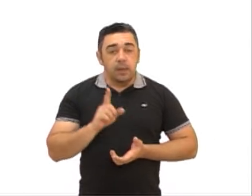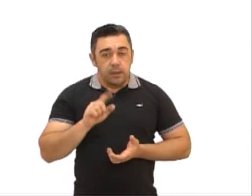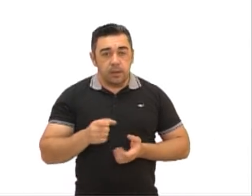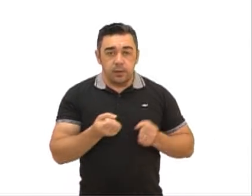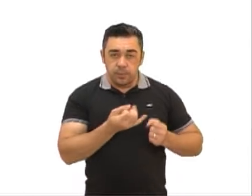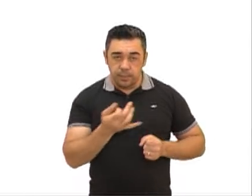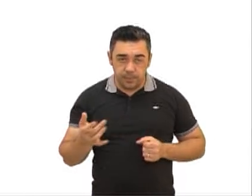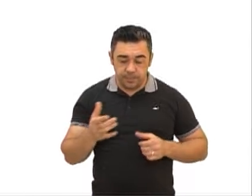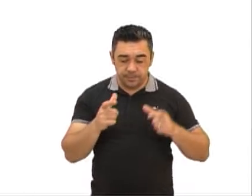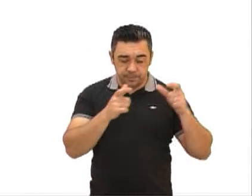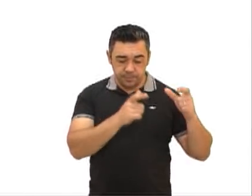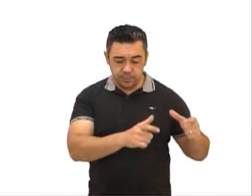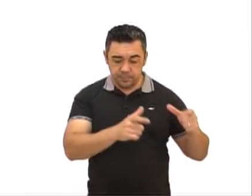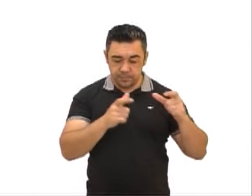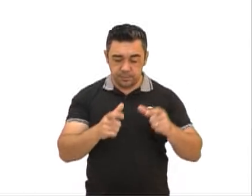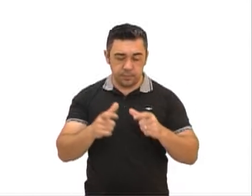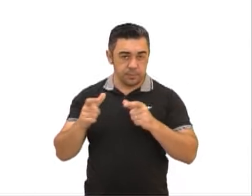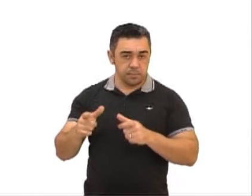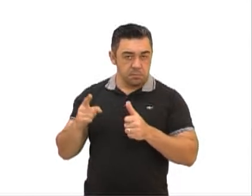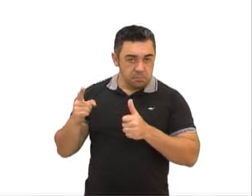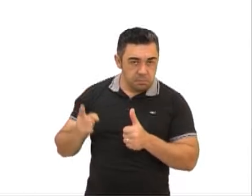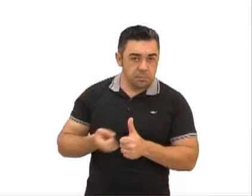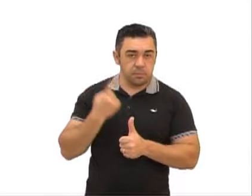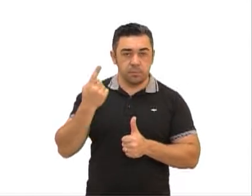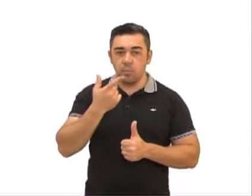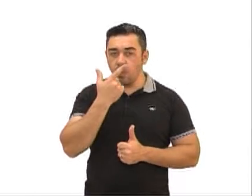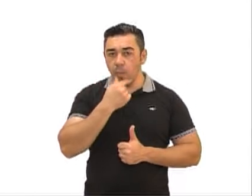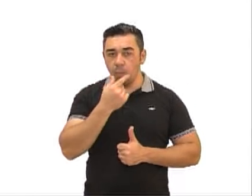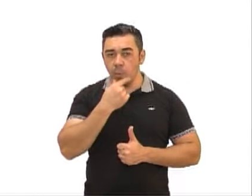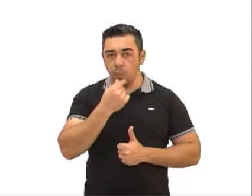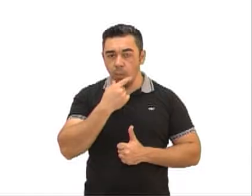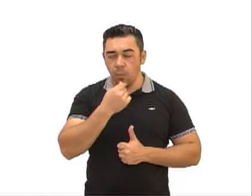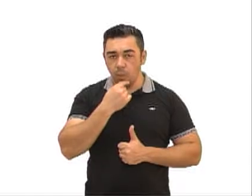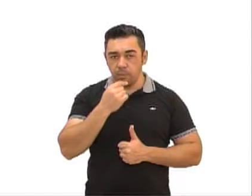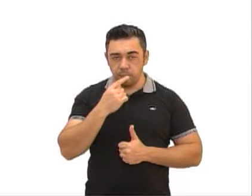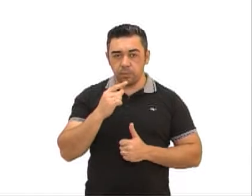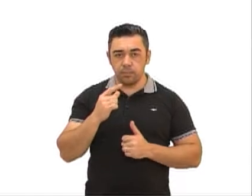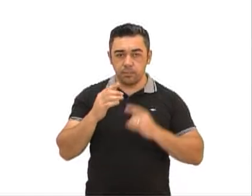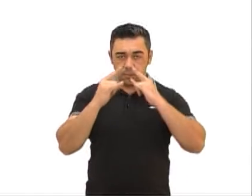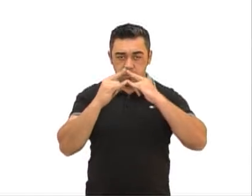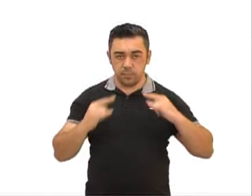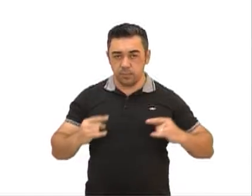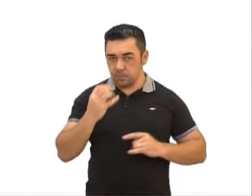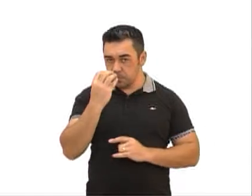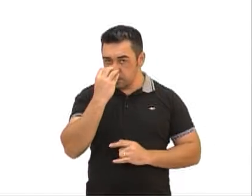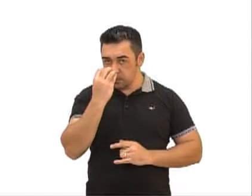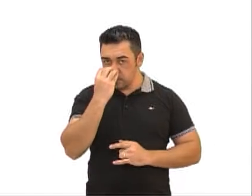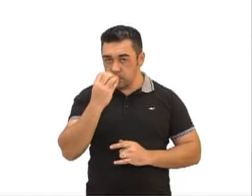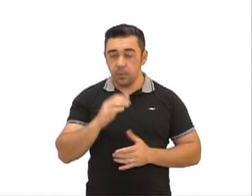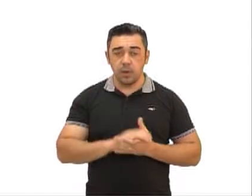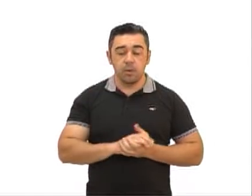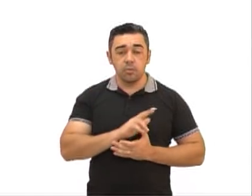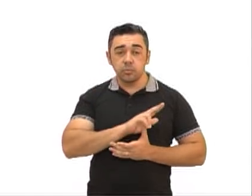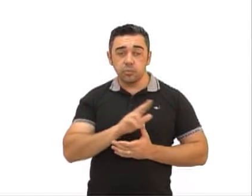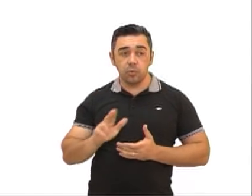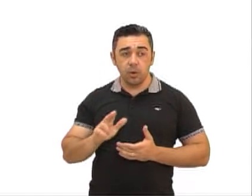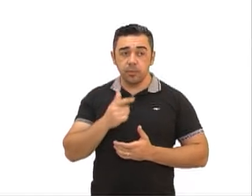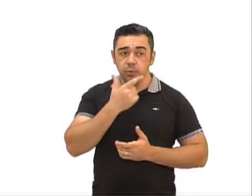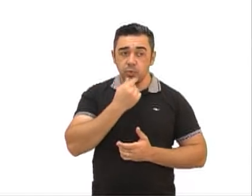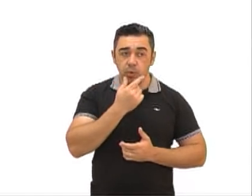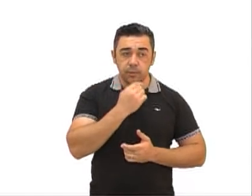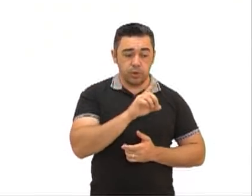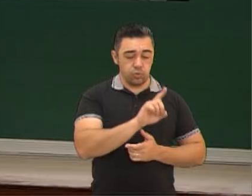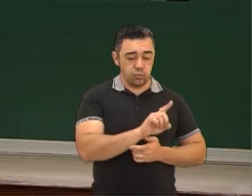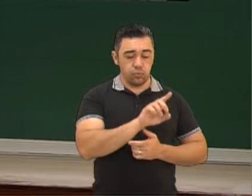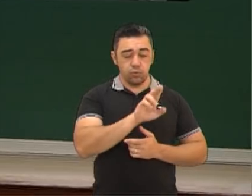desenvolvido primeiramente por um artista circense chamado Du Trampolin. Então, daí que